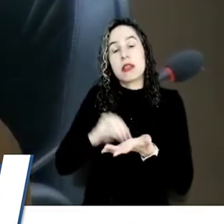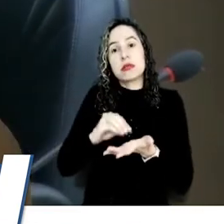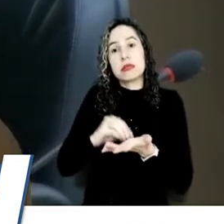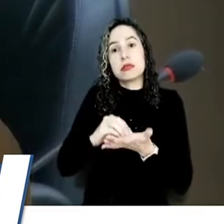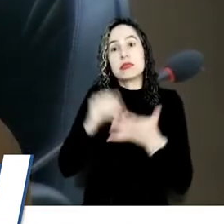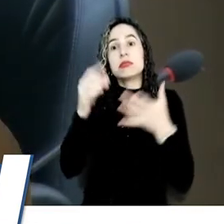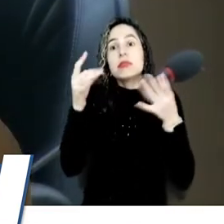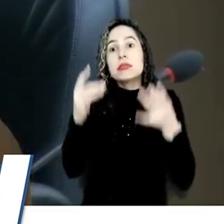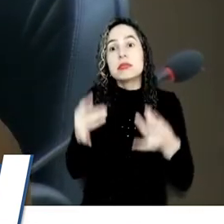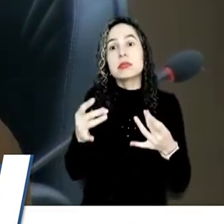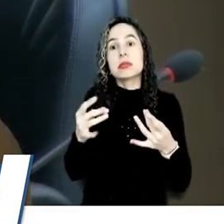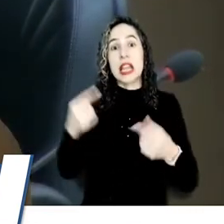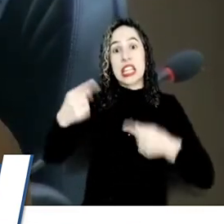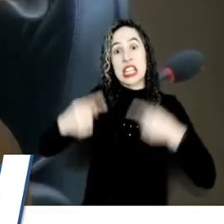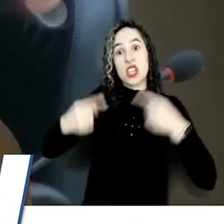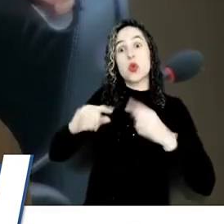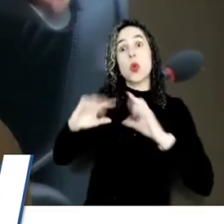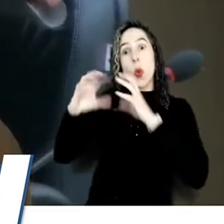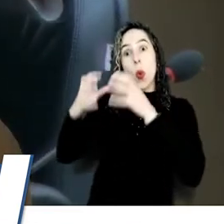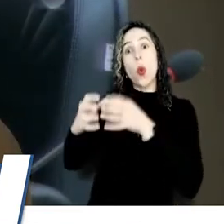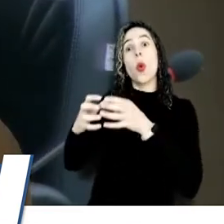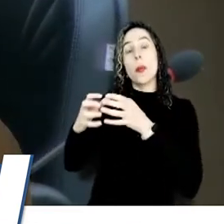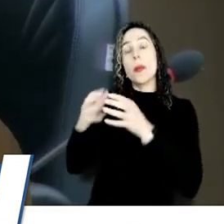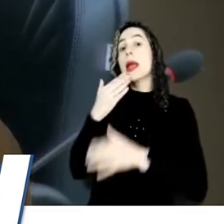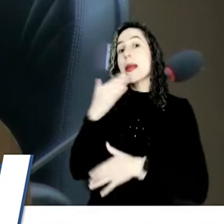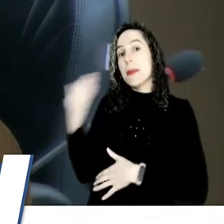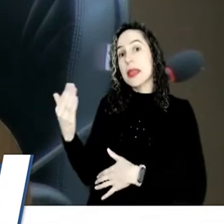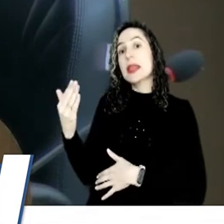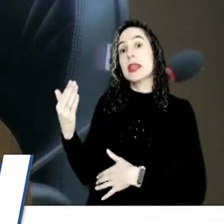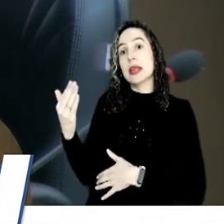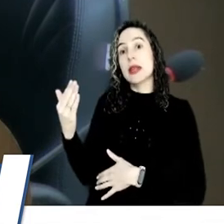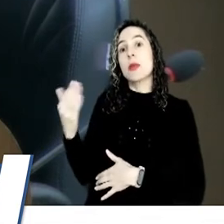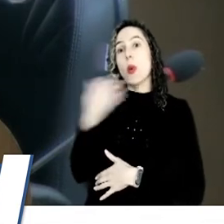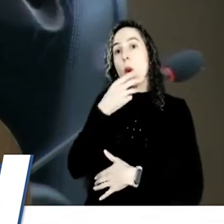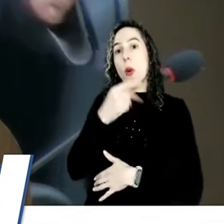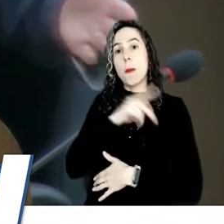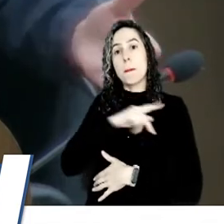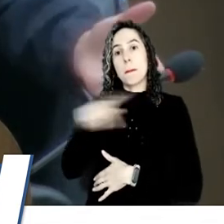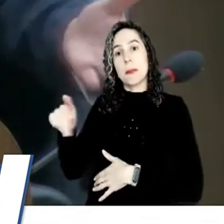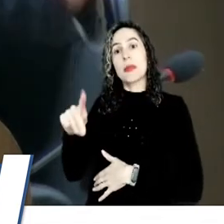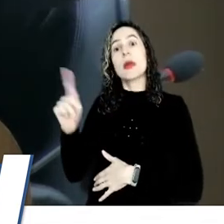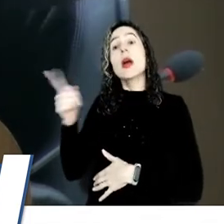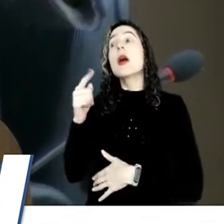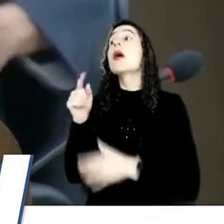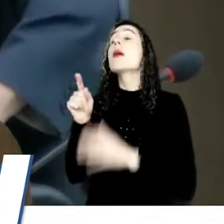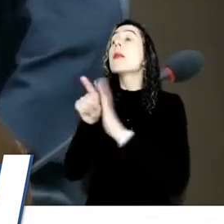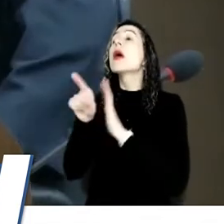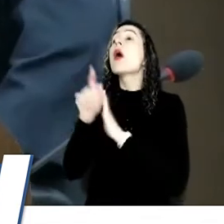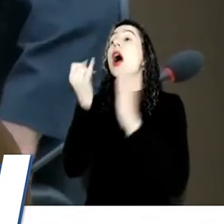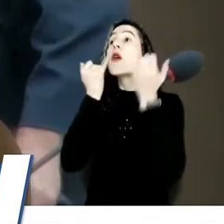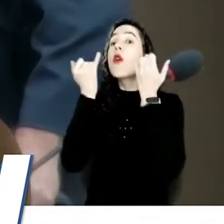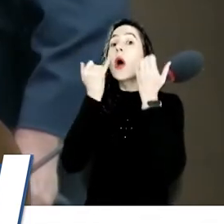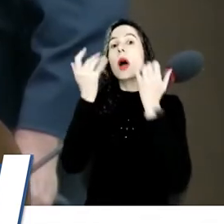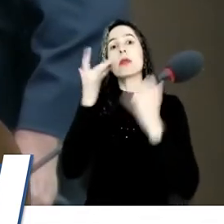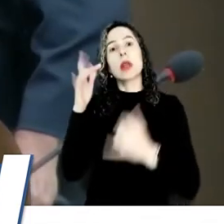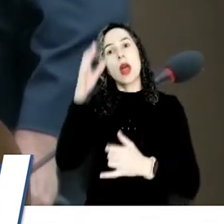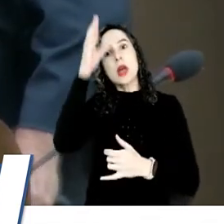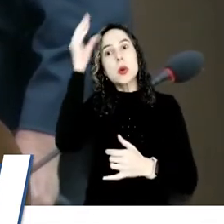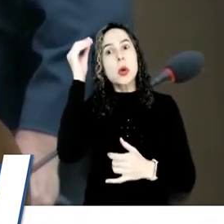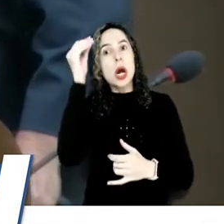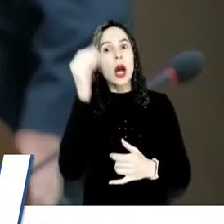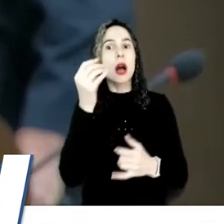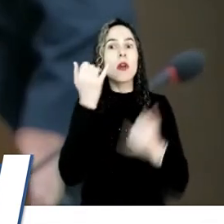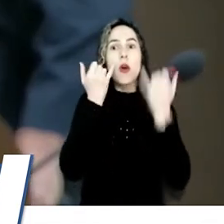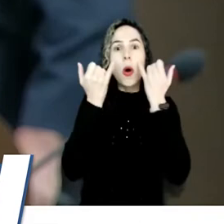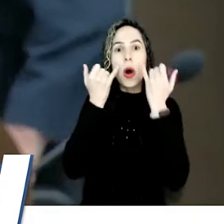nós discutimos isso na comissão e pediu pro presidente solicitar informações. Não sei se o Carlinho solicitou as